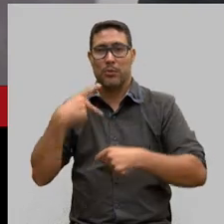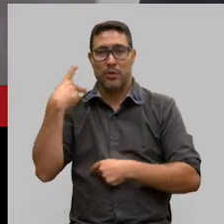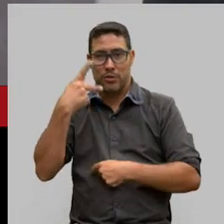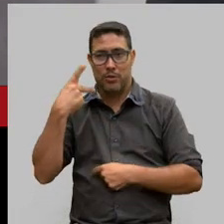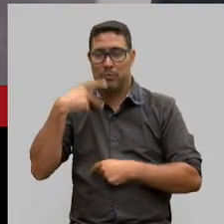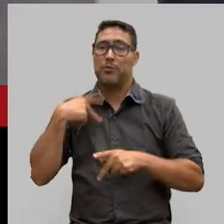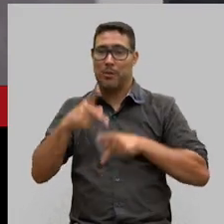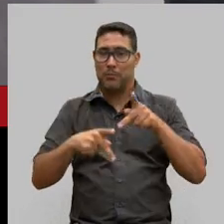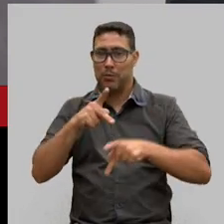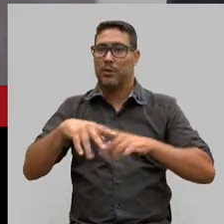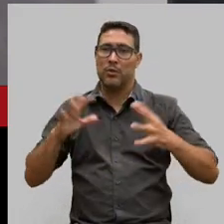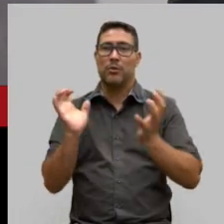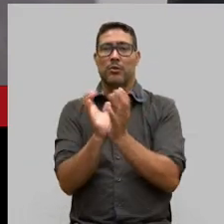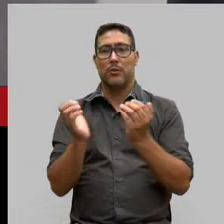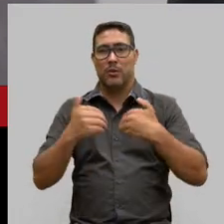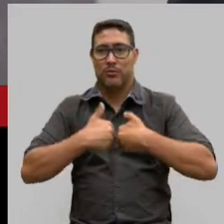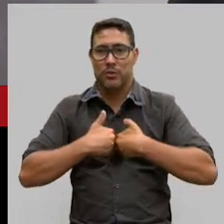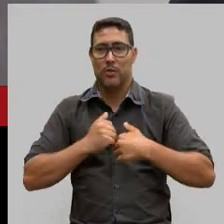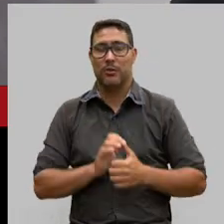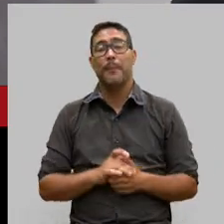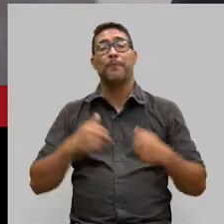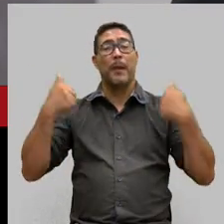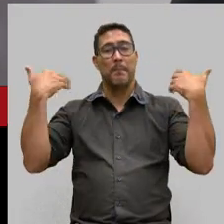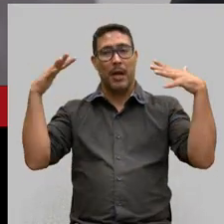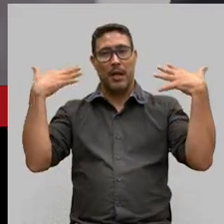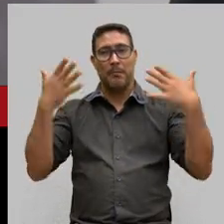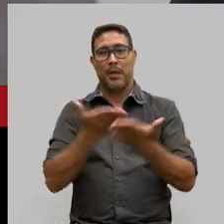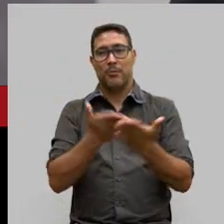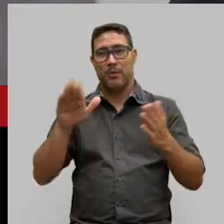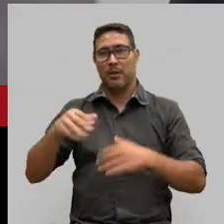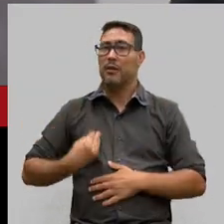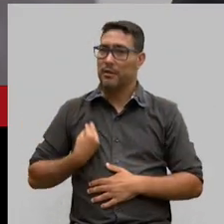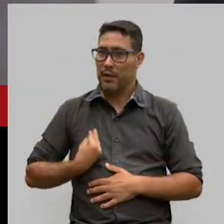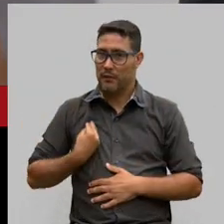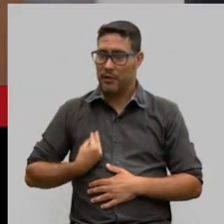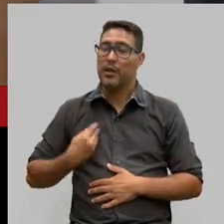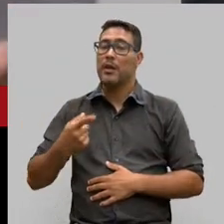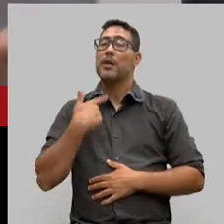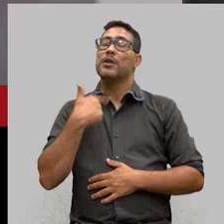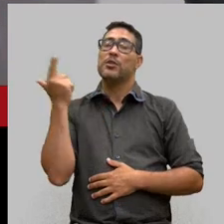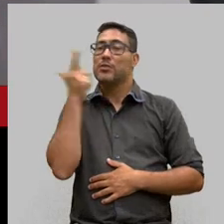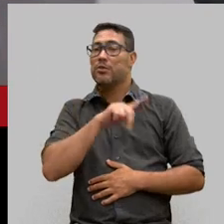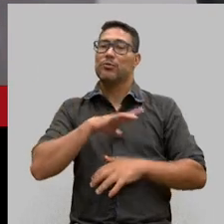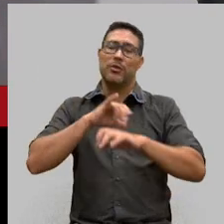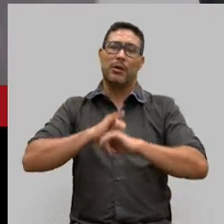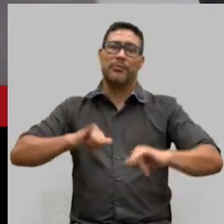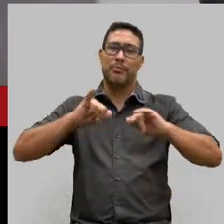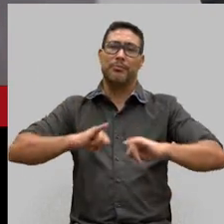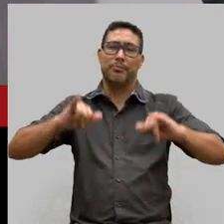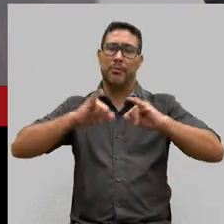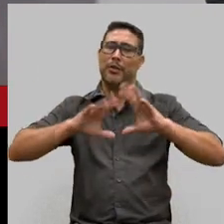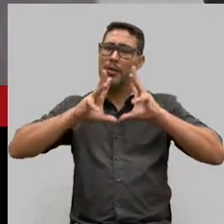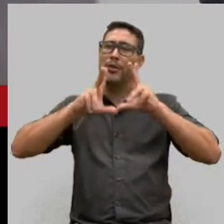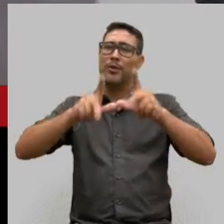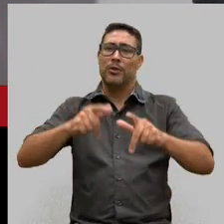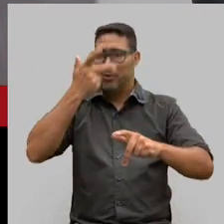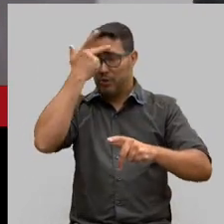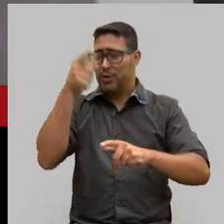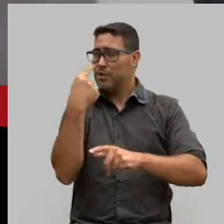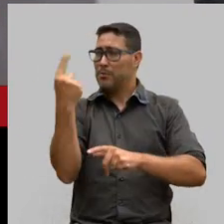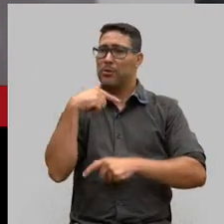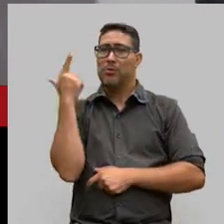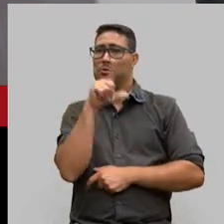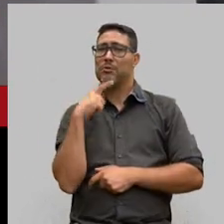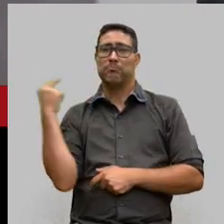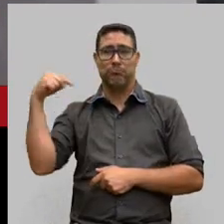população autista parabéns por estarem aqui e que sejamos mensageiros para tantos e tantas que não puderam estar né mas vocês